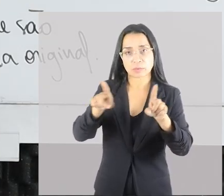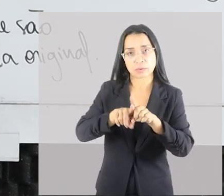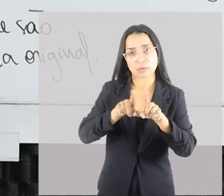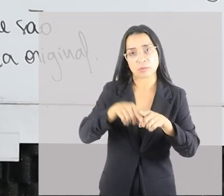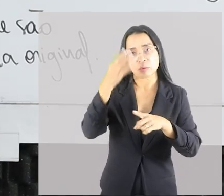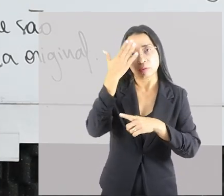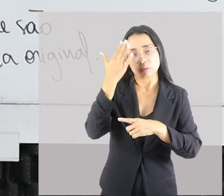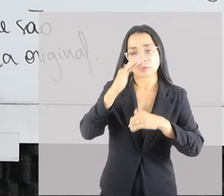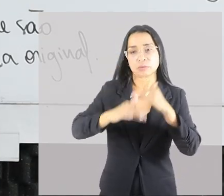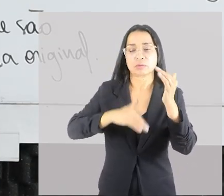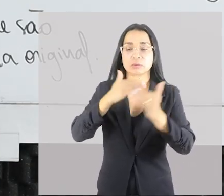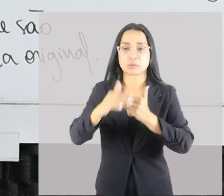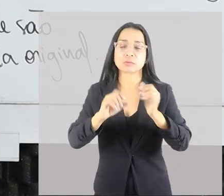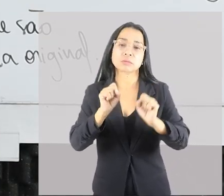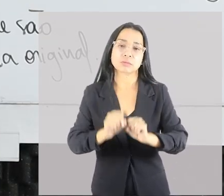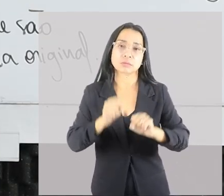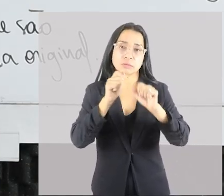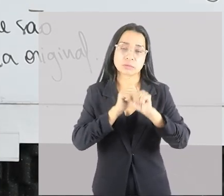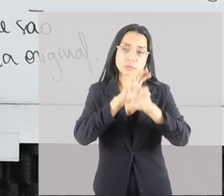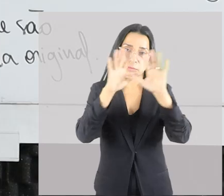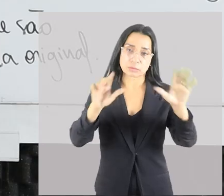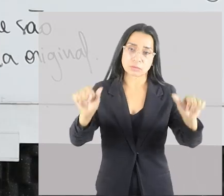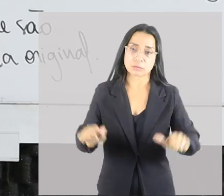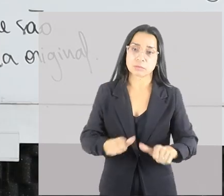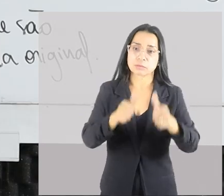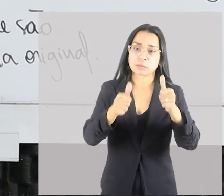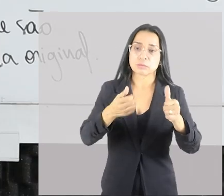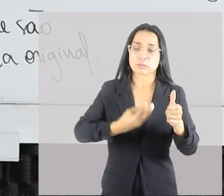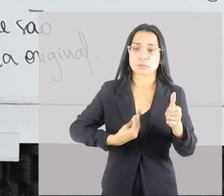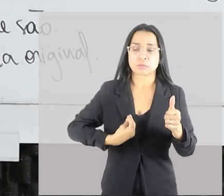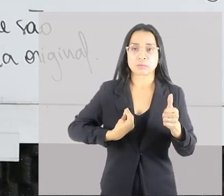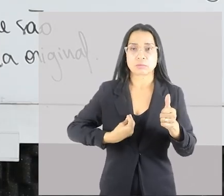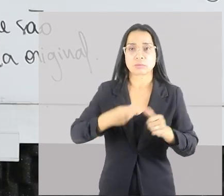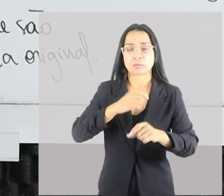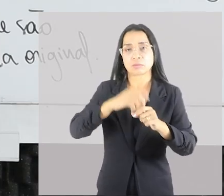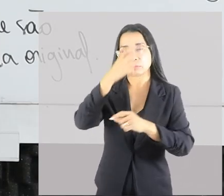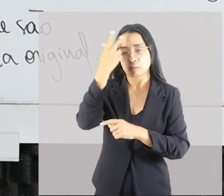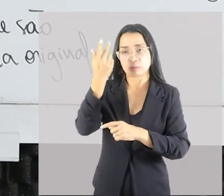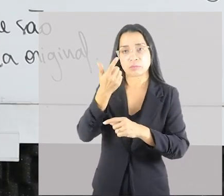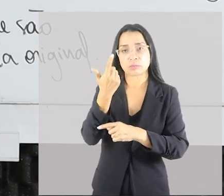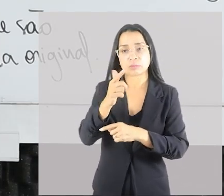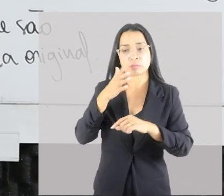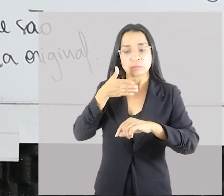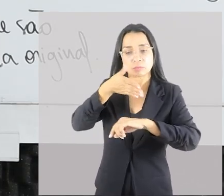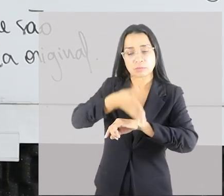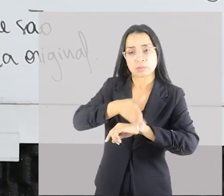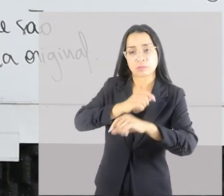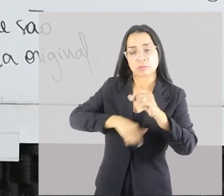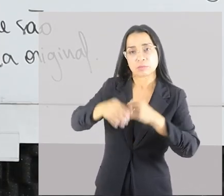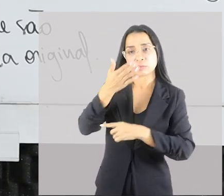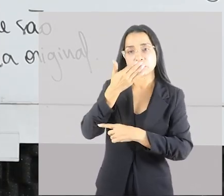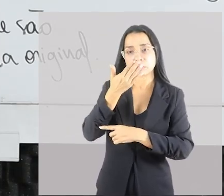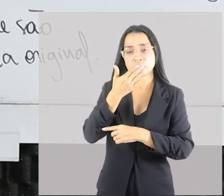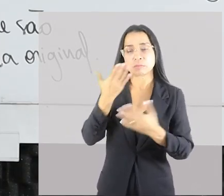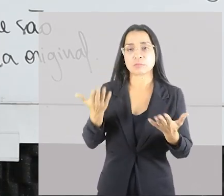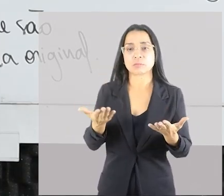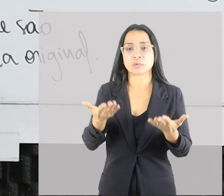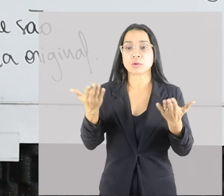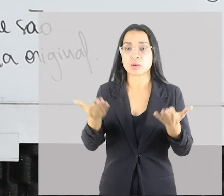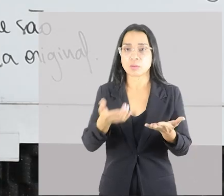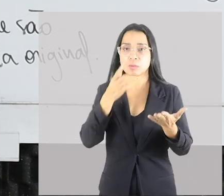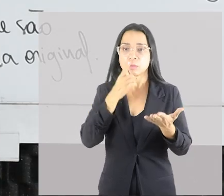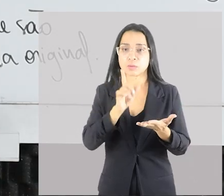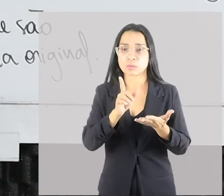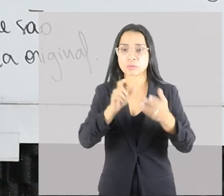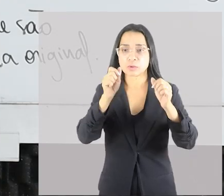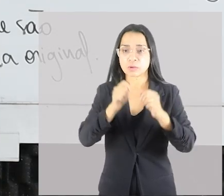é um processo, né, que pode, claro, melhorar muito a vida aí de indivíduos que não têm acesso, né, à alimentação. Hoje a gente